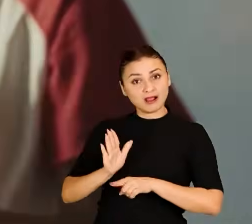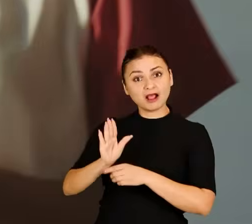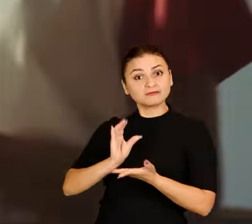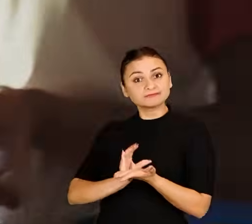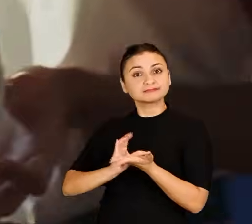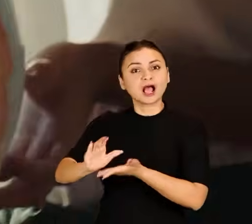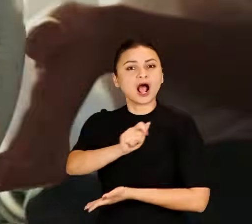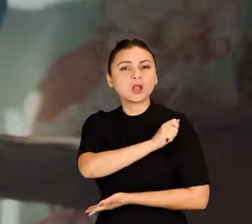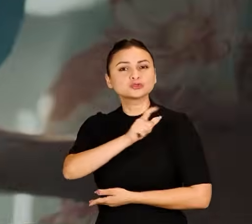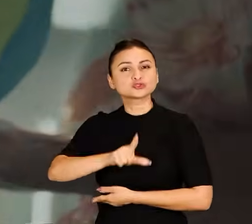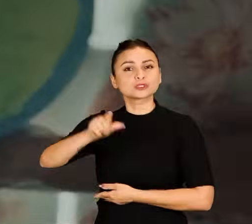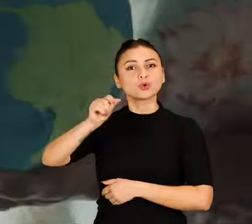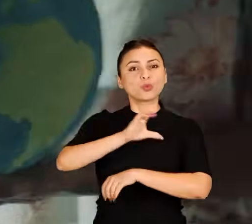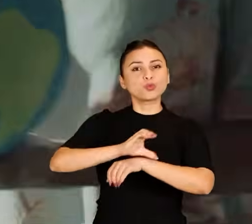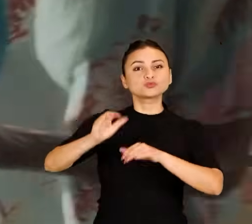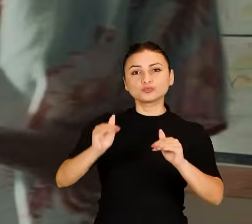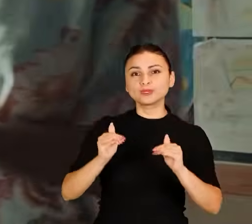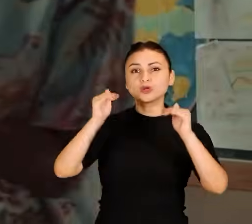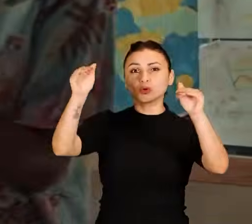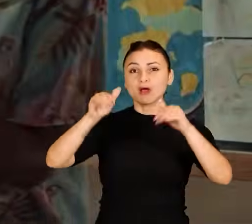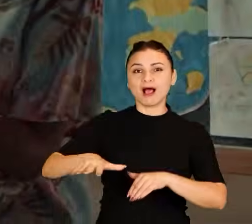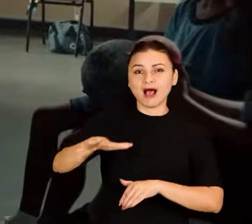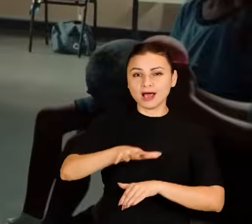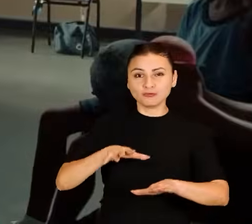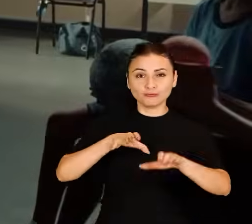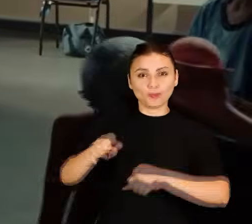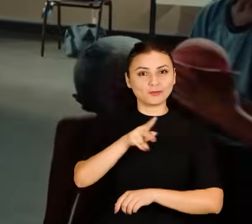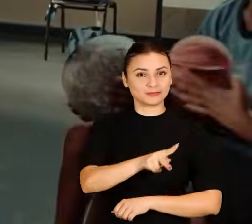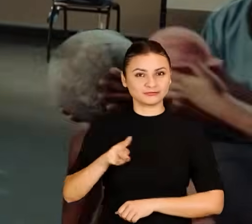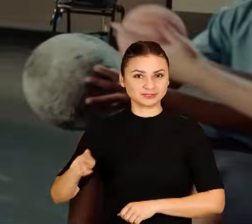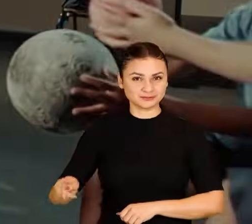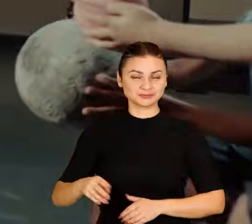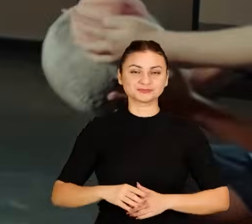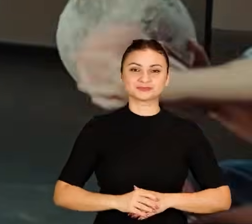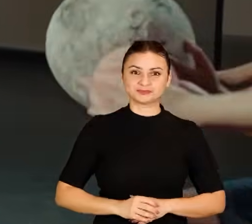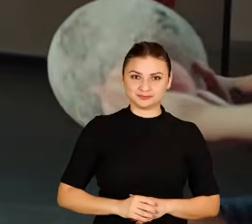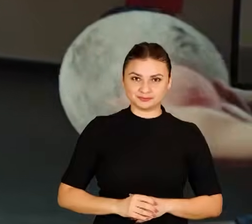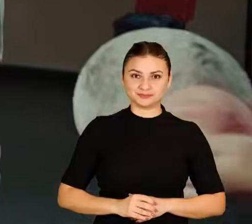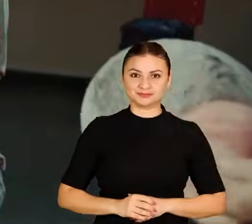E apoio financeiro a estudantes que escolherem cursos superiores que formam educadores.